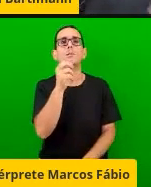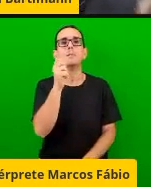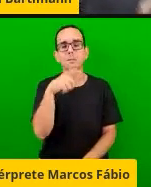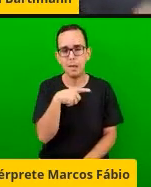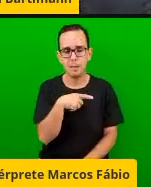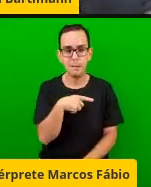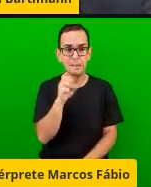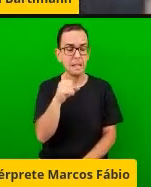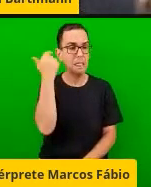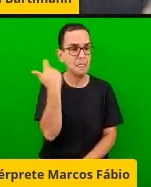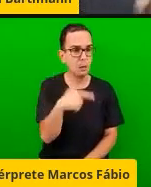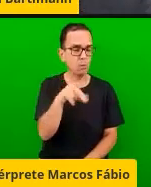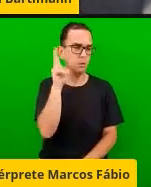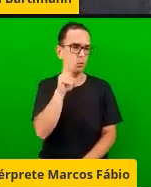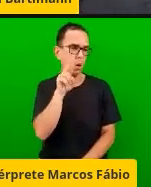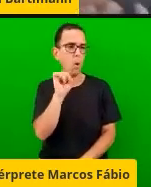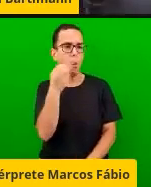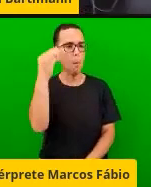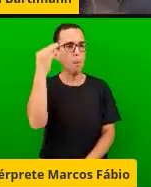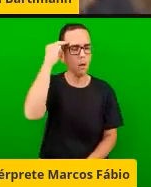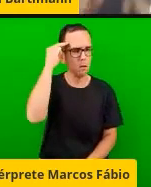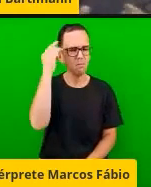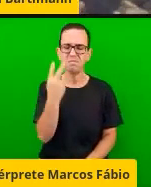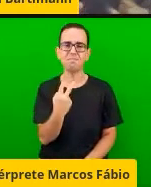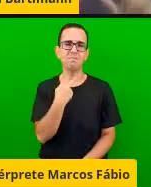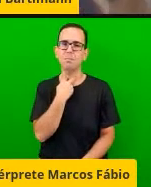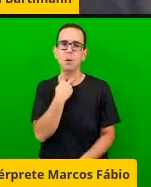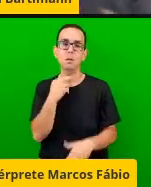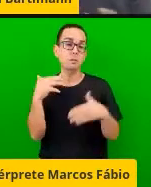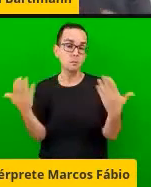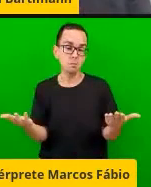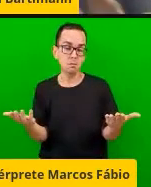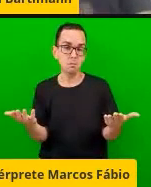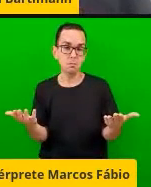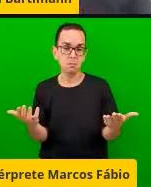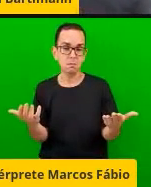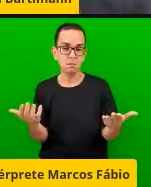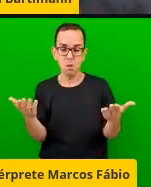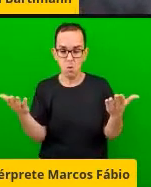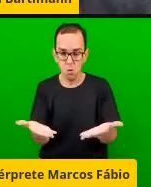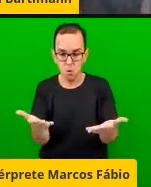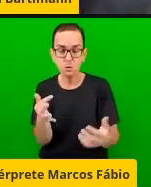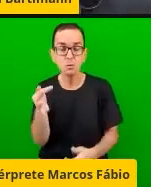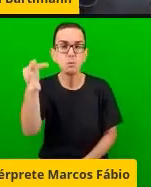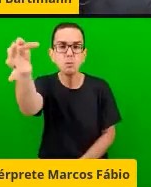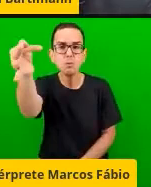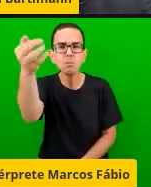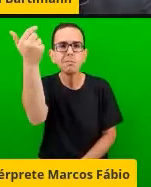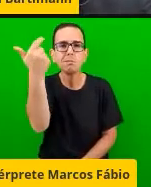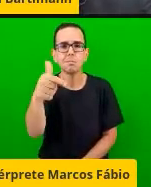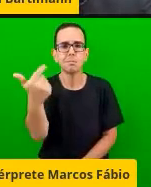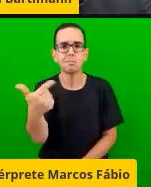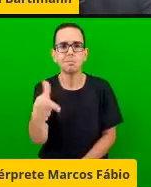história nem memória, não pode haver, portanto, nem presente e nem futuro. É importante